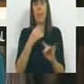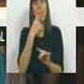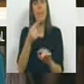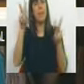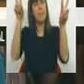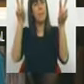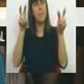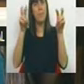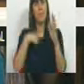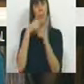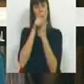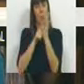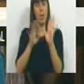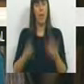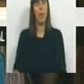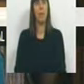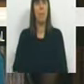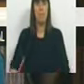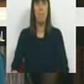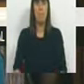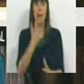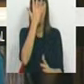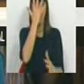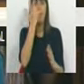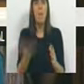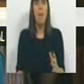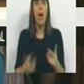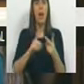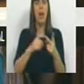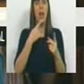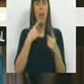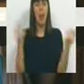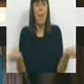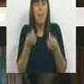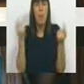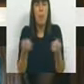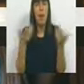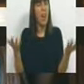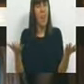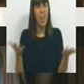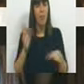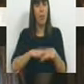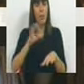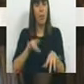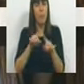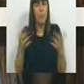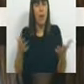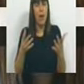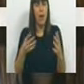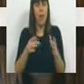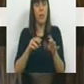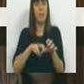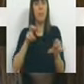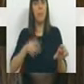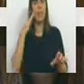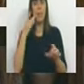Utilizou as expressões que eu até tomei nota aqui, que caíram as máscaras, e falou também de propaganda a propósito da saída